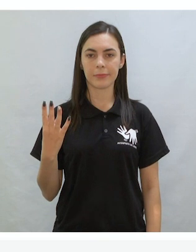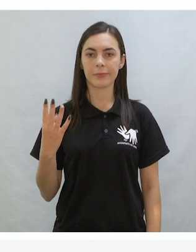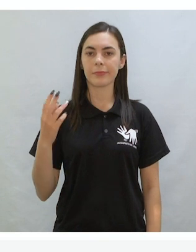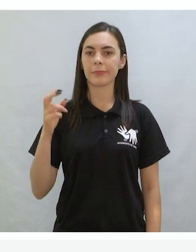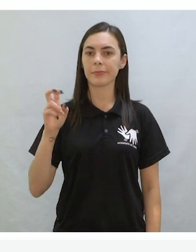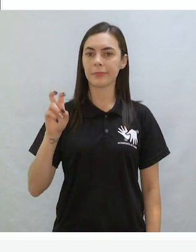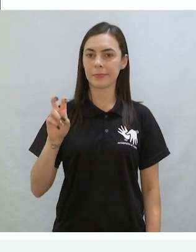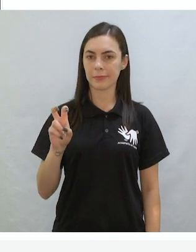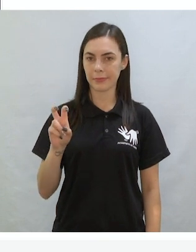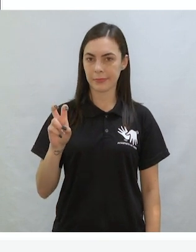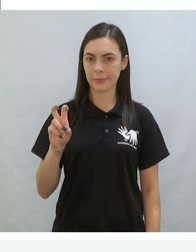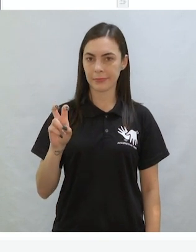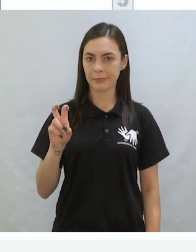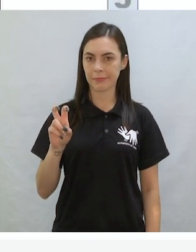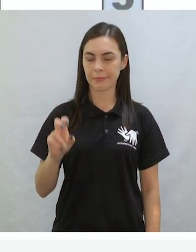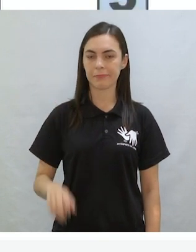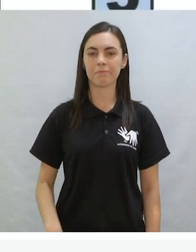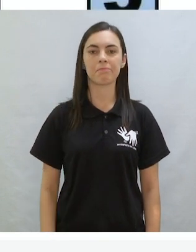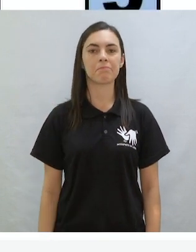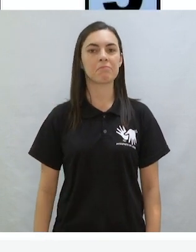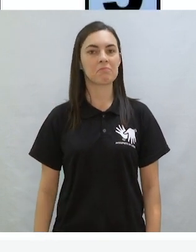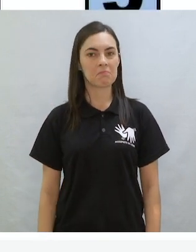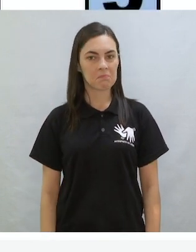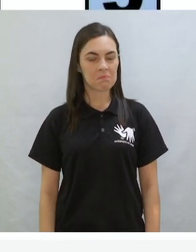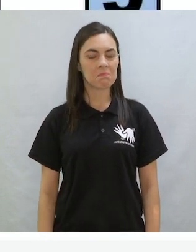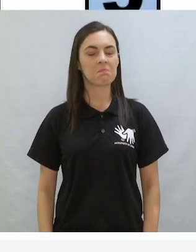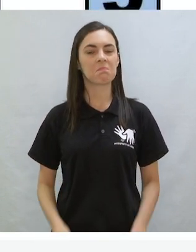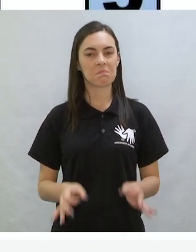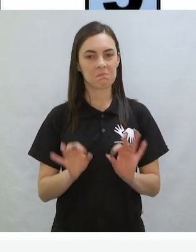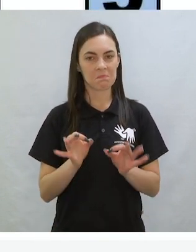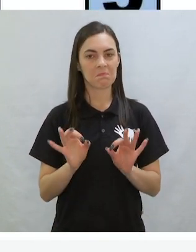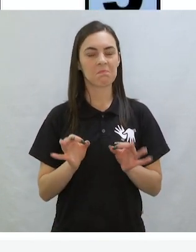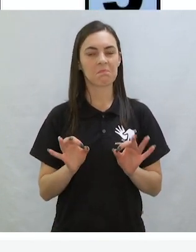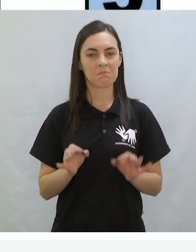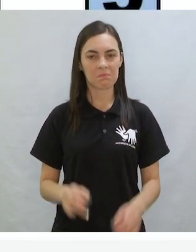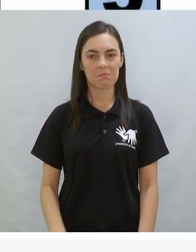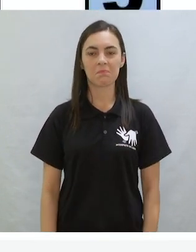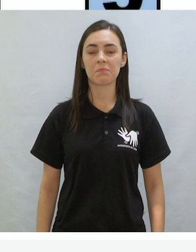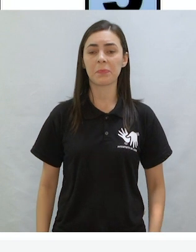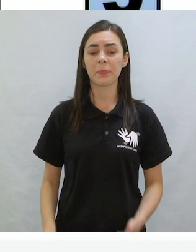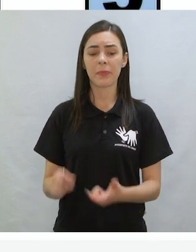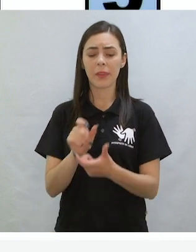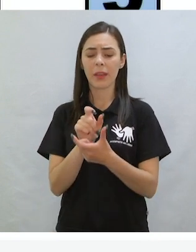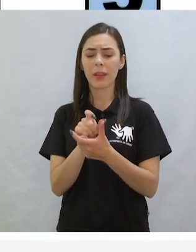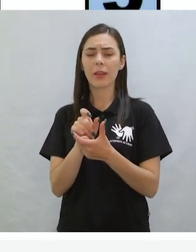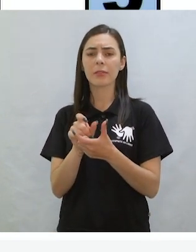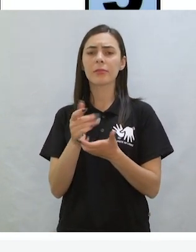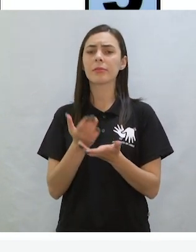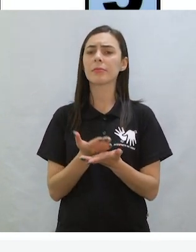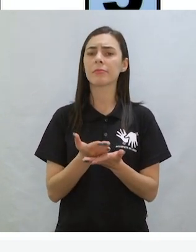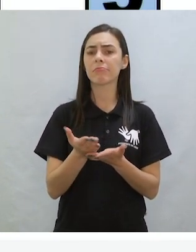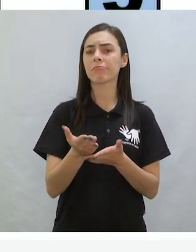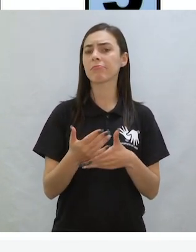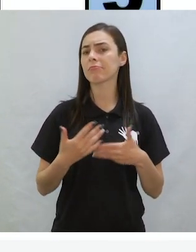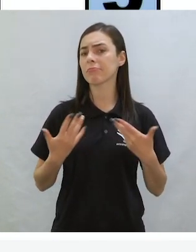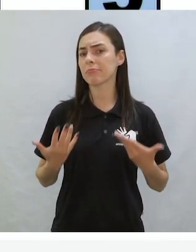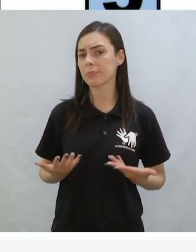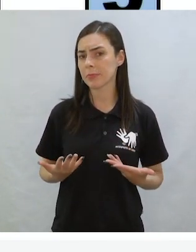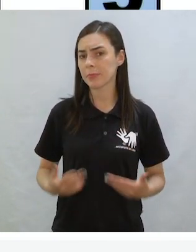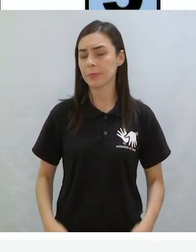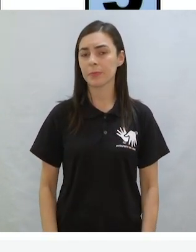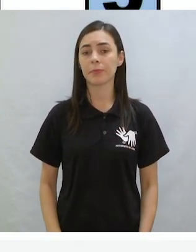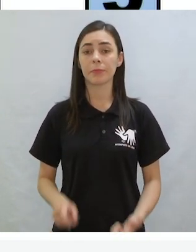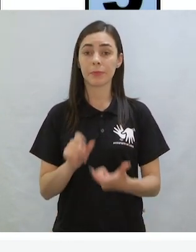três, quatro, cinco. Muito bem. E qual é a sílaba inicial